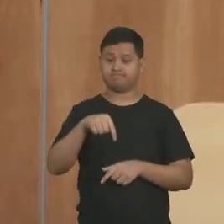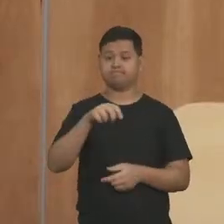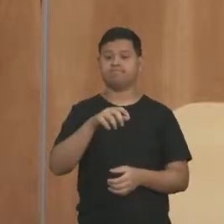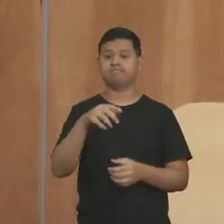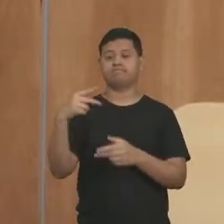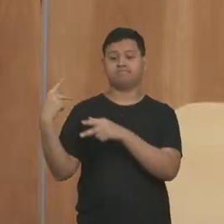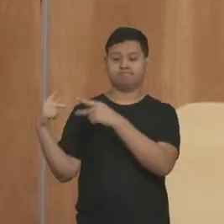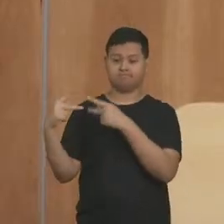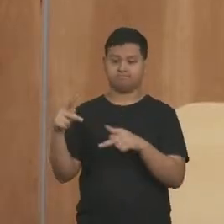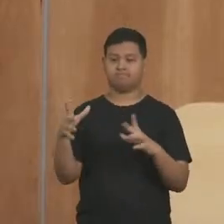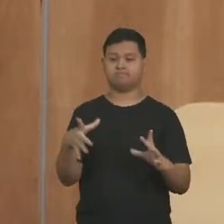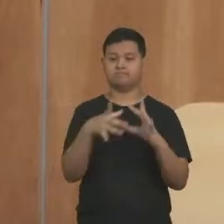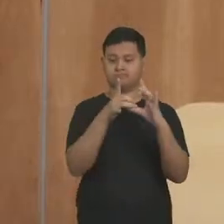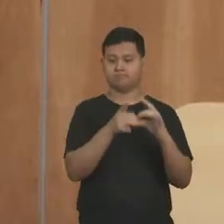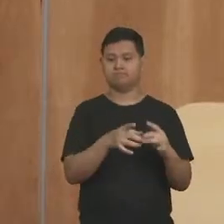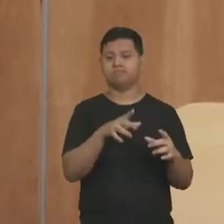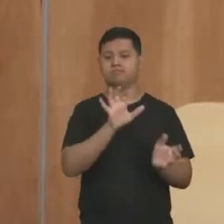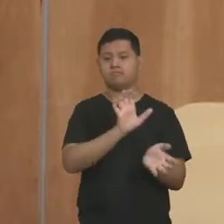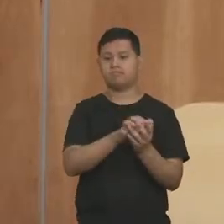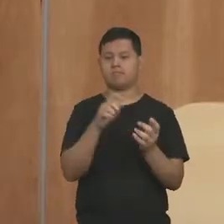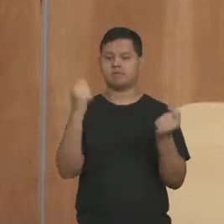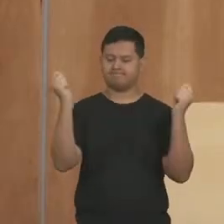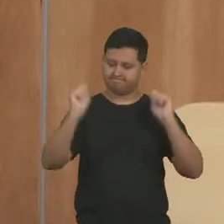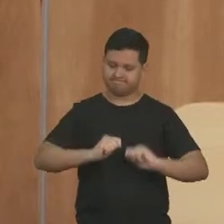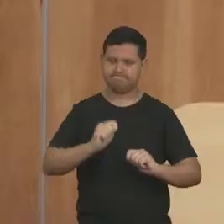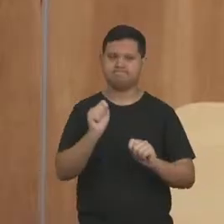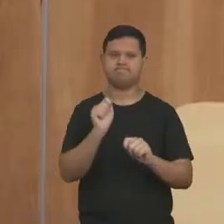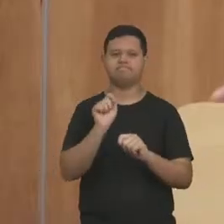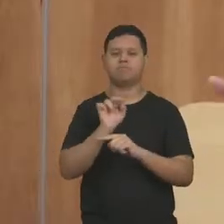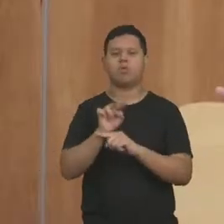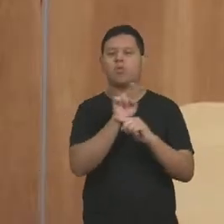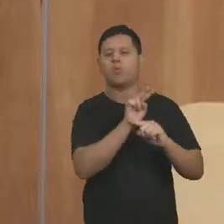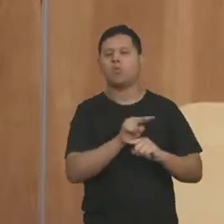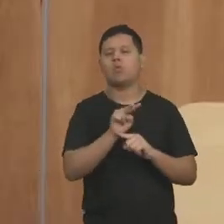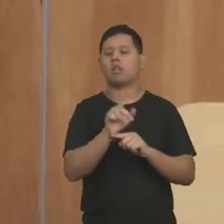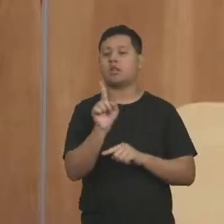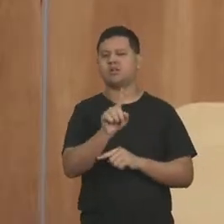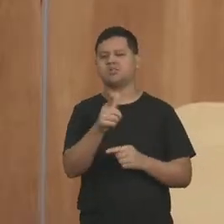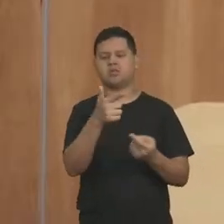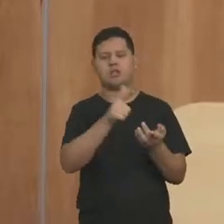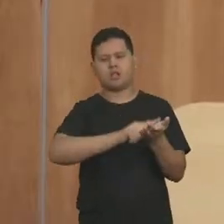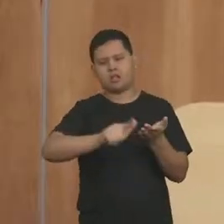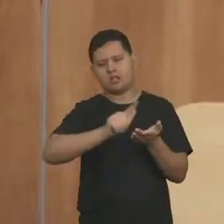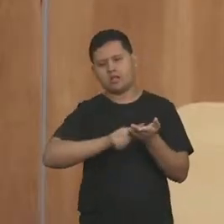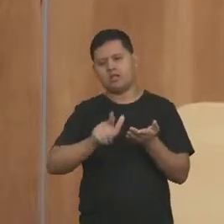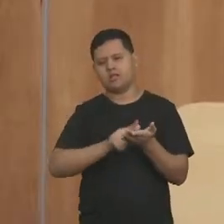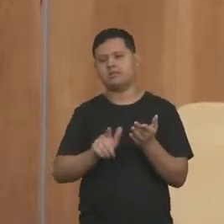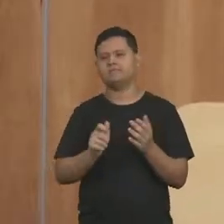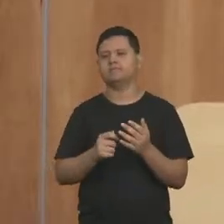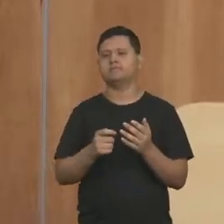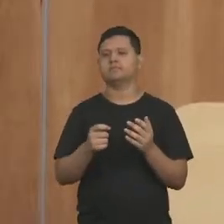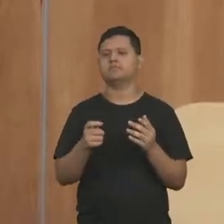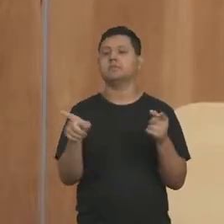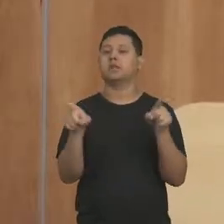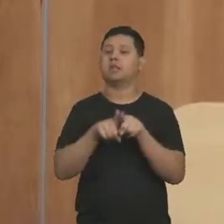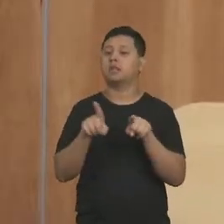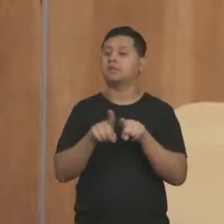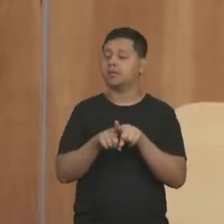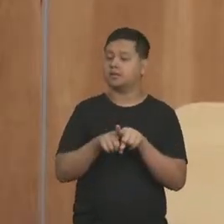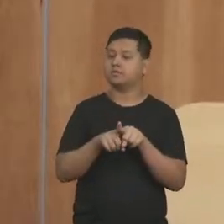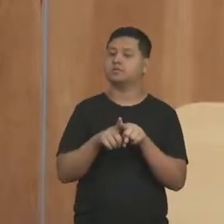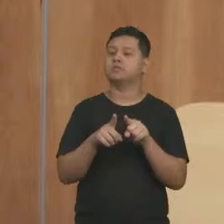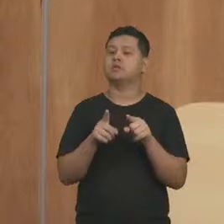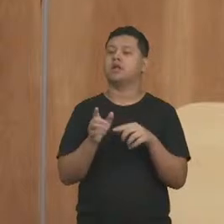São José e Jacareí. E precisamos preservar isso e não somente desmatar. Fixar diretrizes